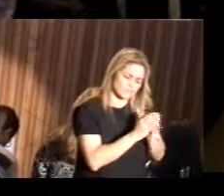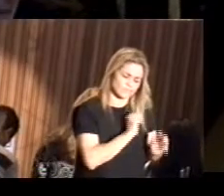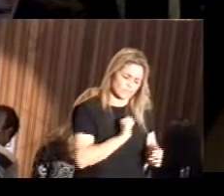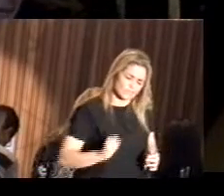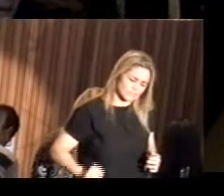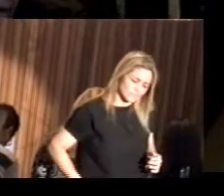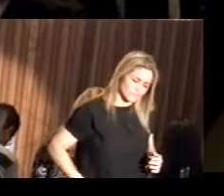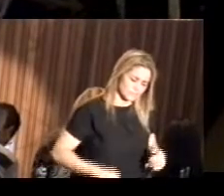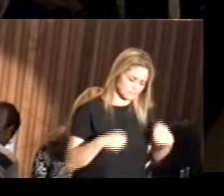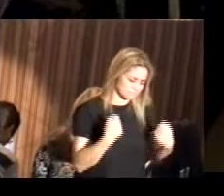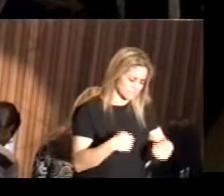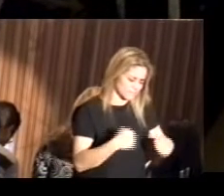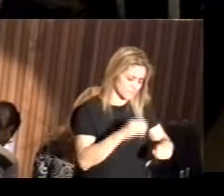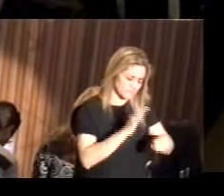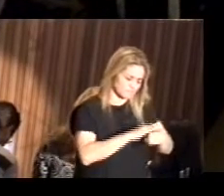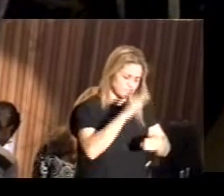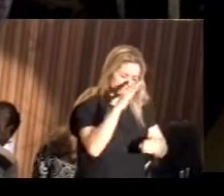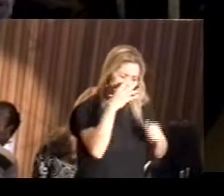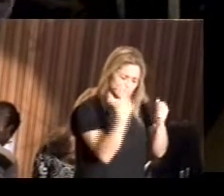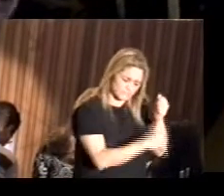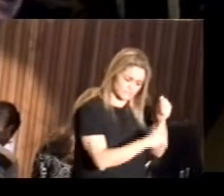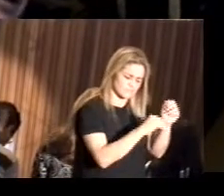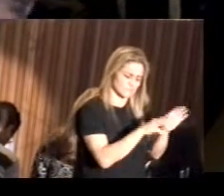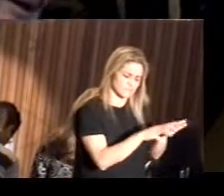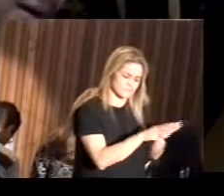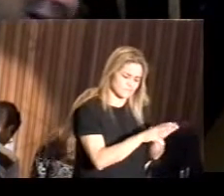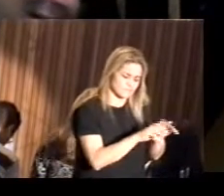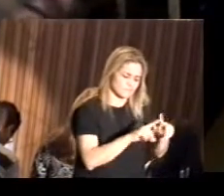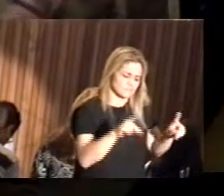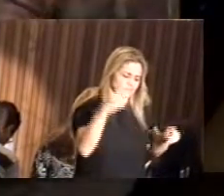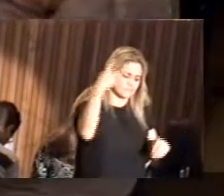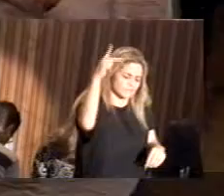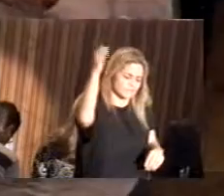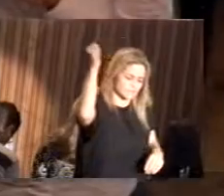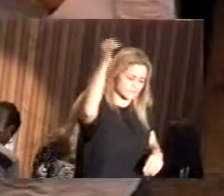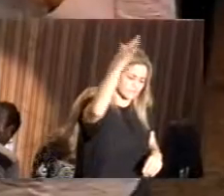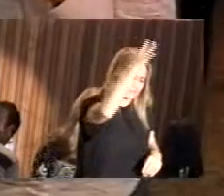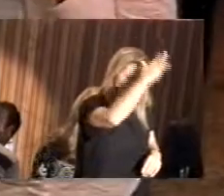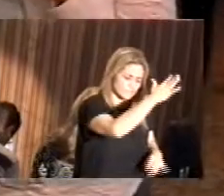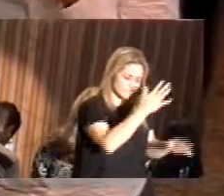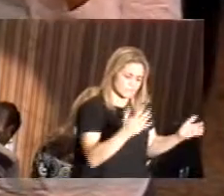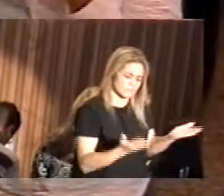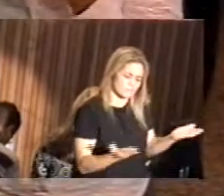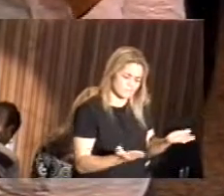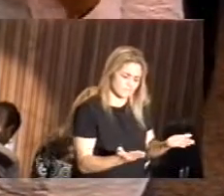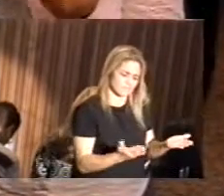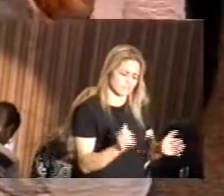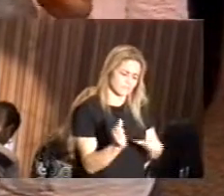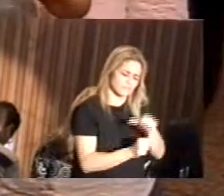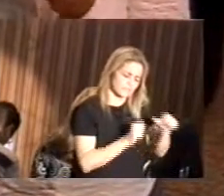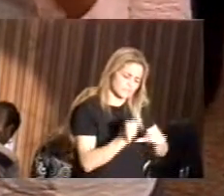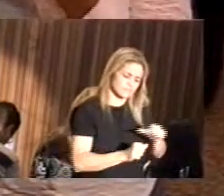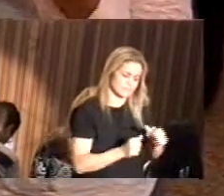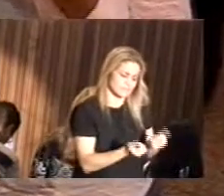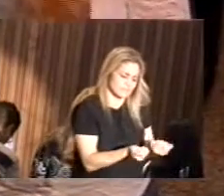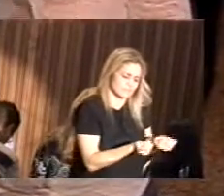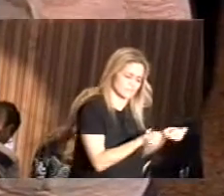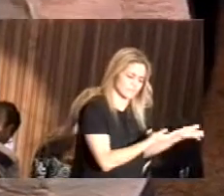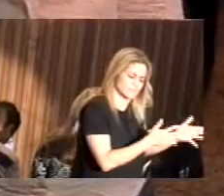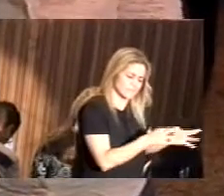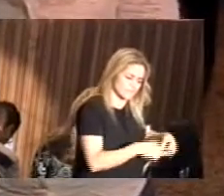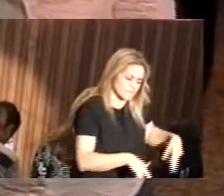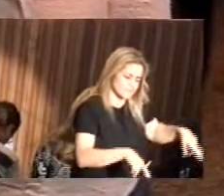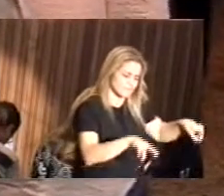mais repreender, mas que o Senhor vai derramar graça. Restitui, Senhor, os teus